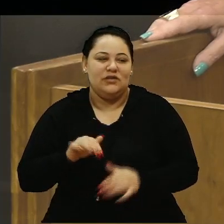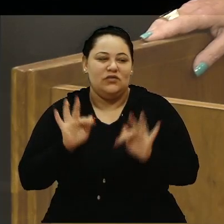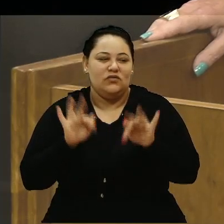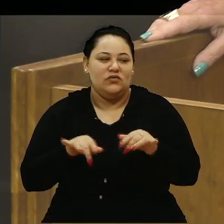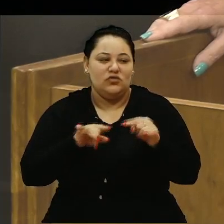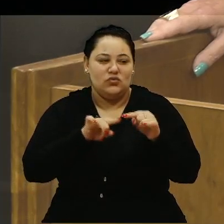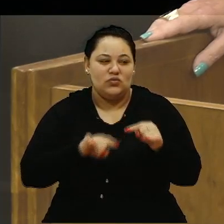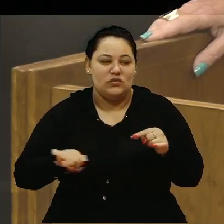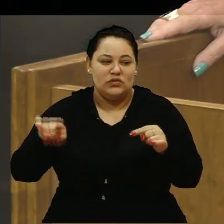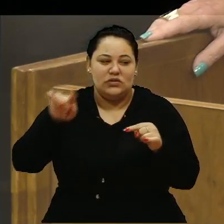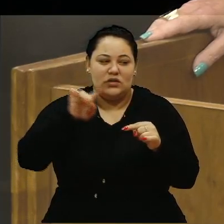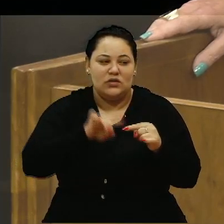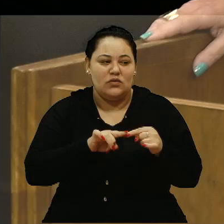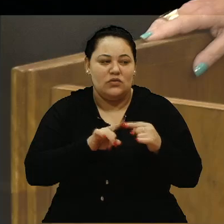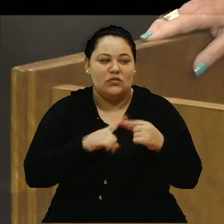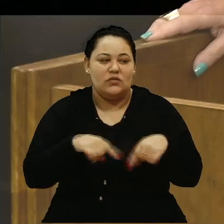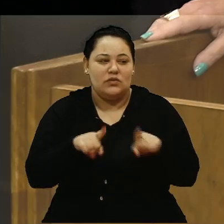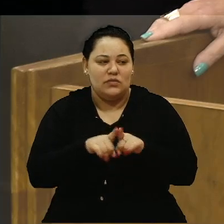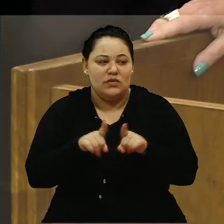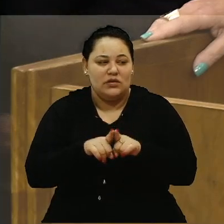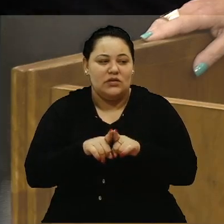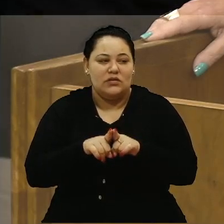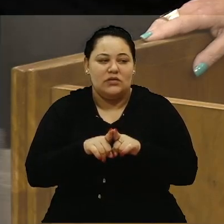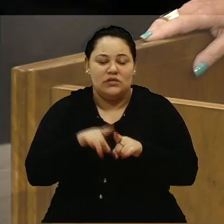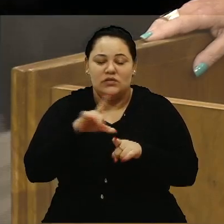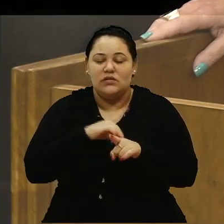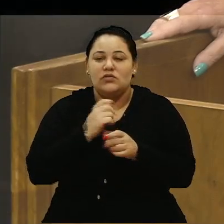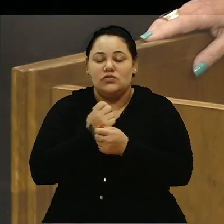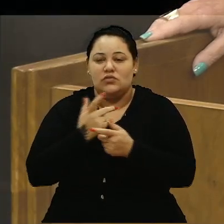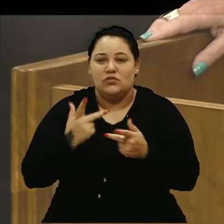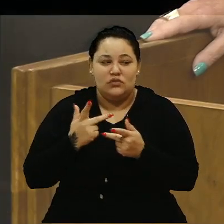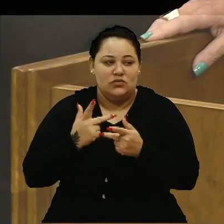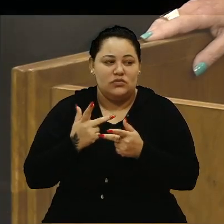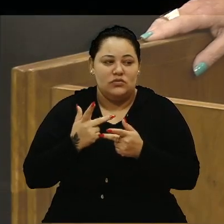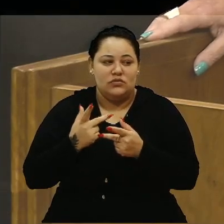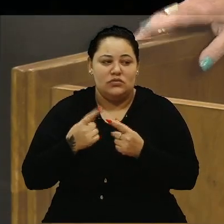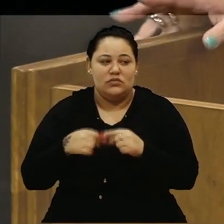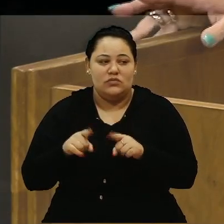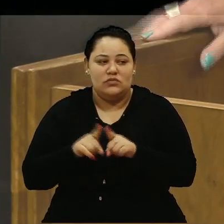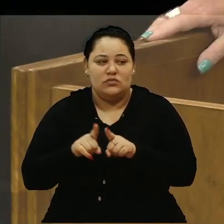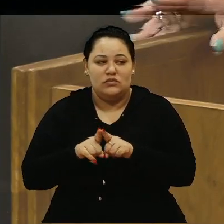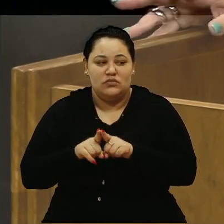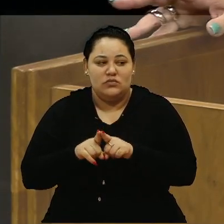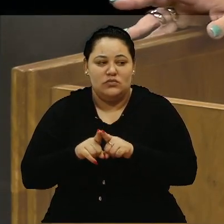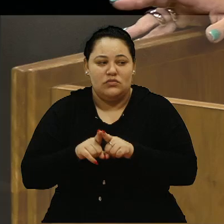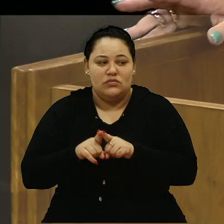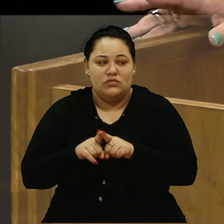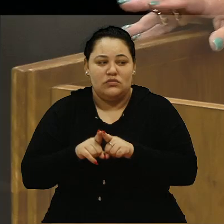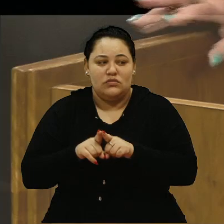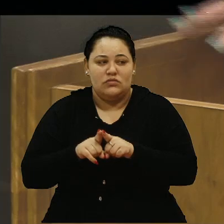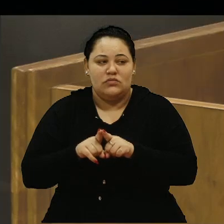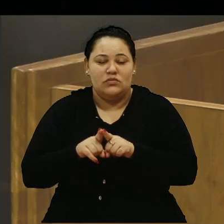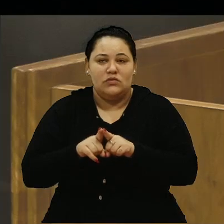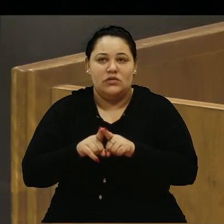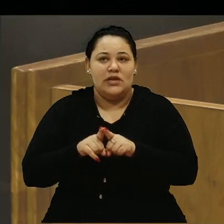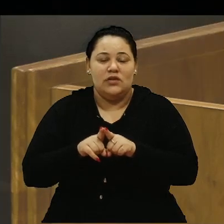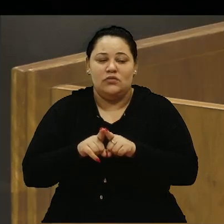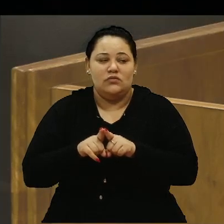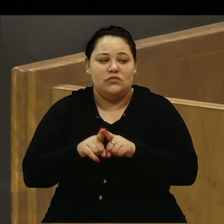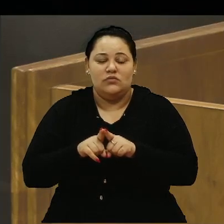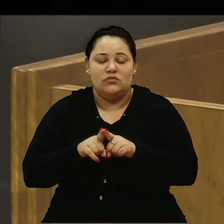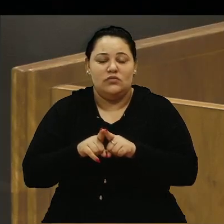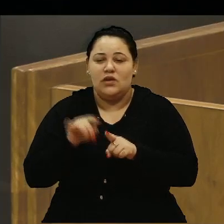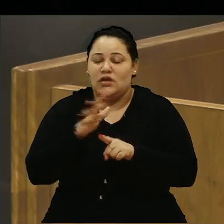violência que começa, às vezes, com situações bem pouco evidentes, né? Muitas